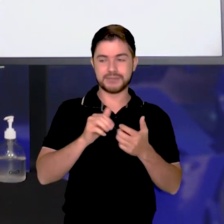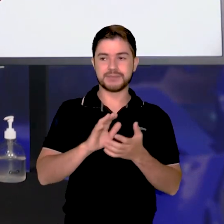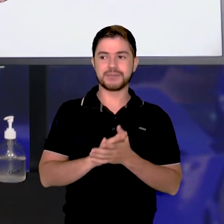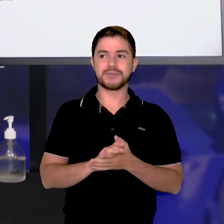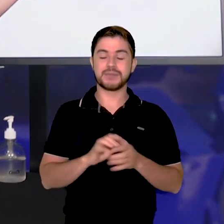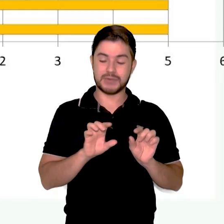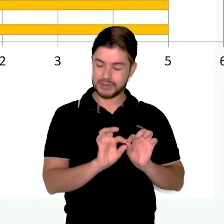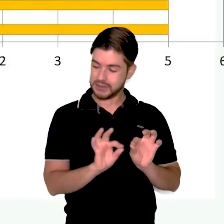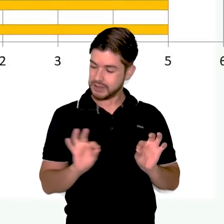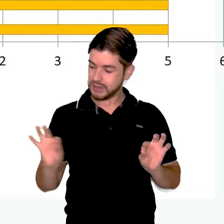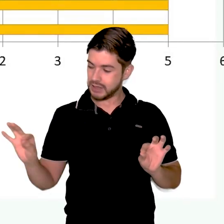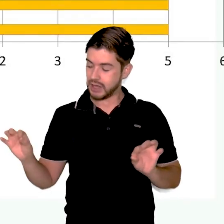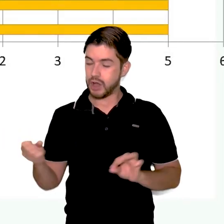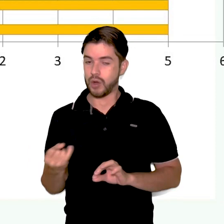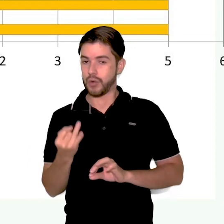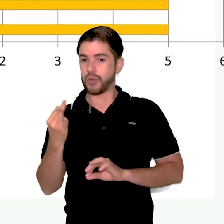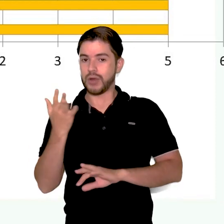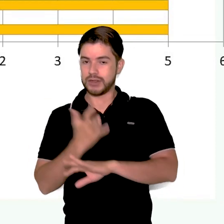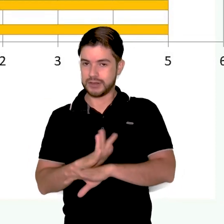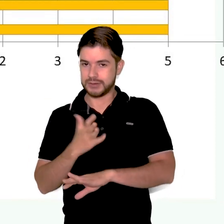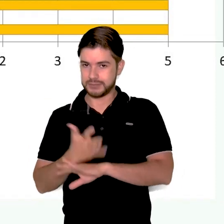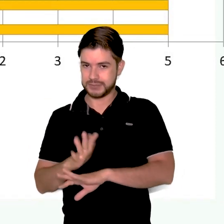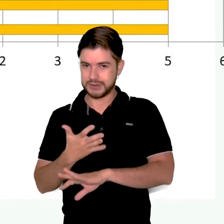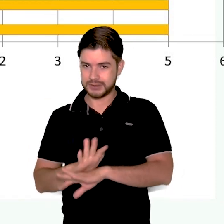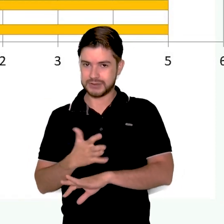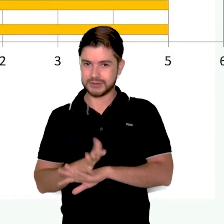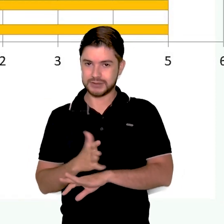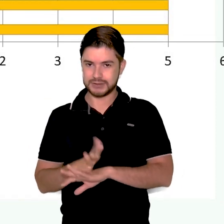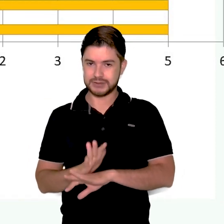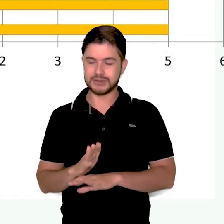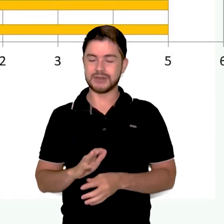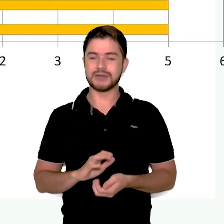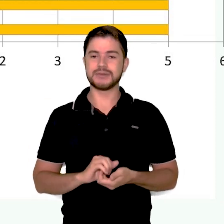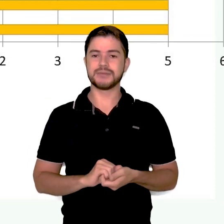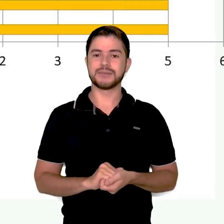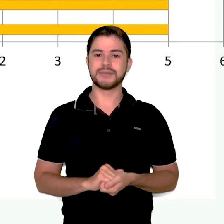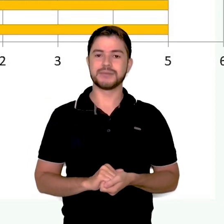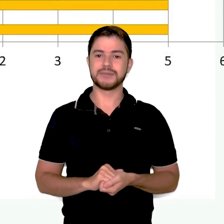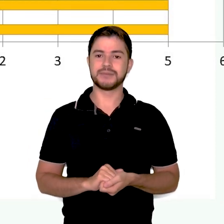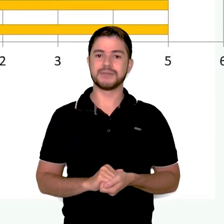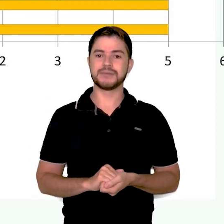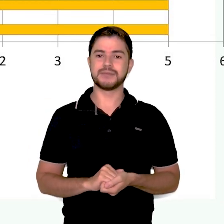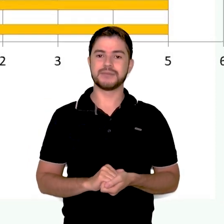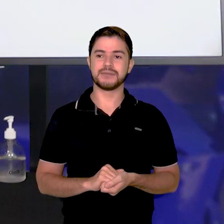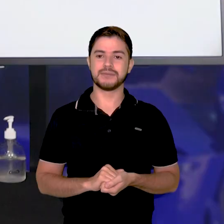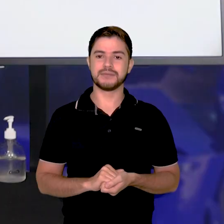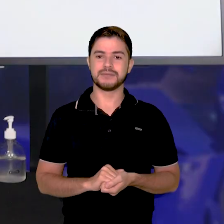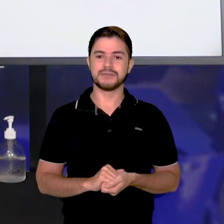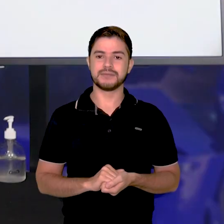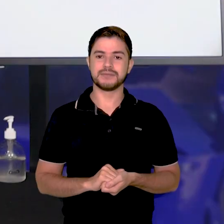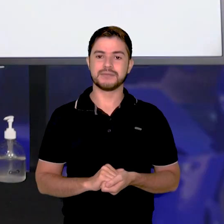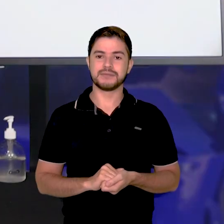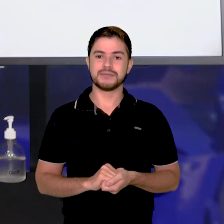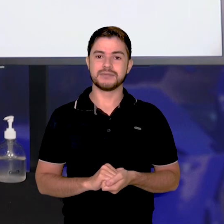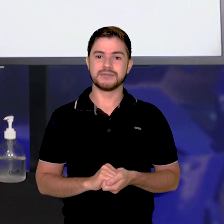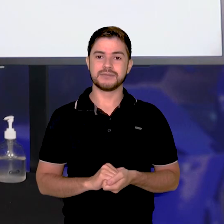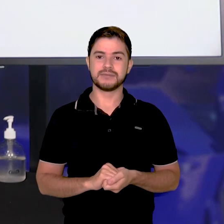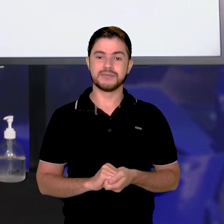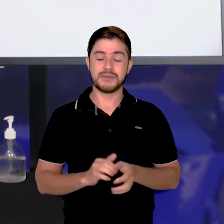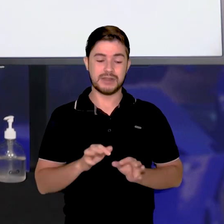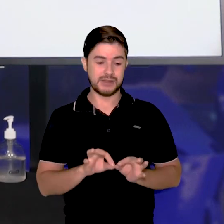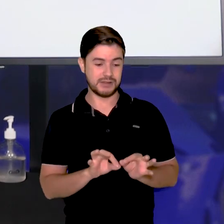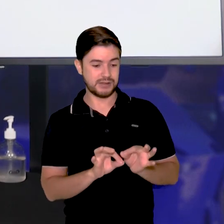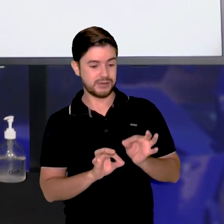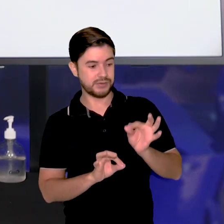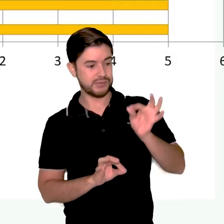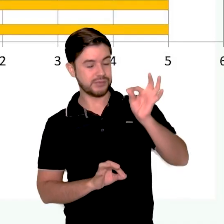X vai ficar a frequência, tá certo? Que é o número de vezes que cada esporte apareceu durante a entrevista de Carlos, e